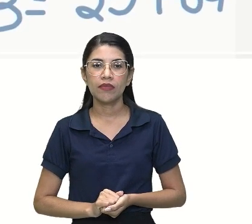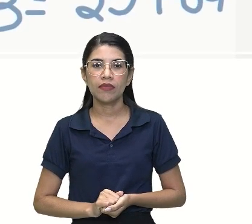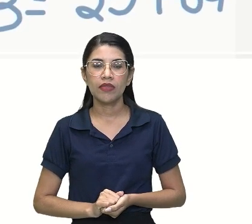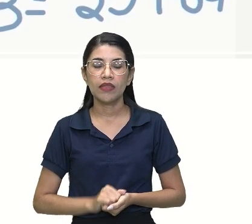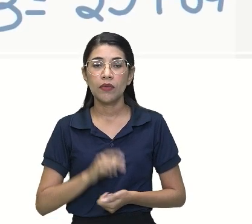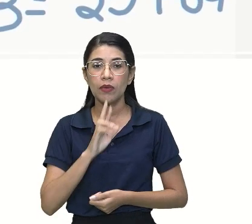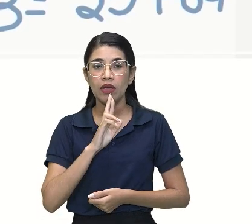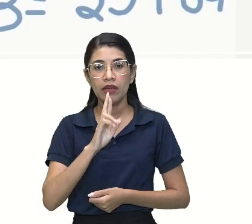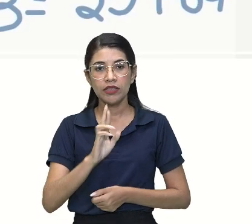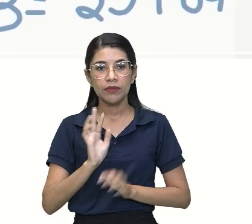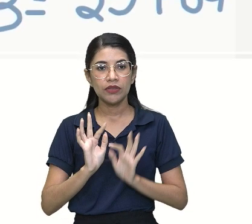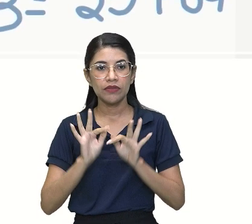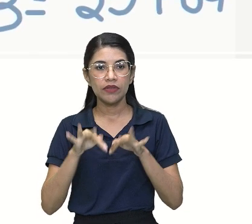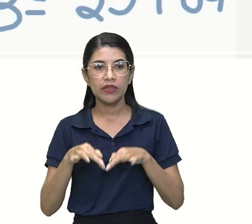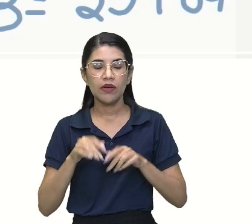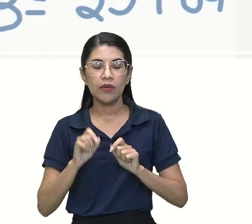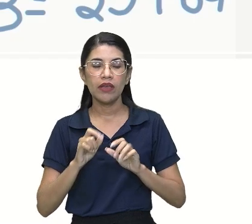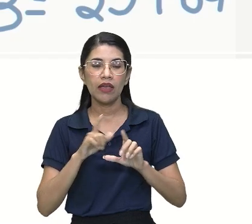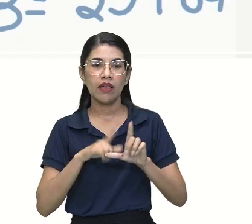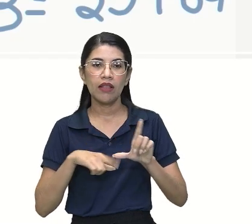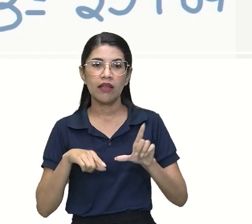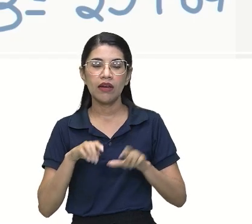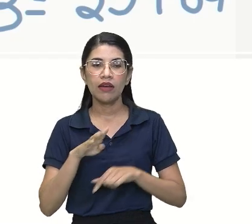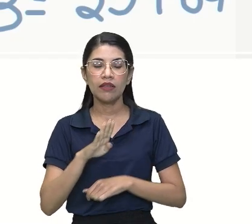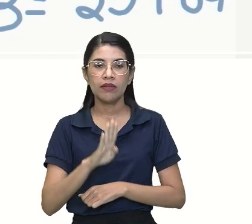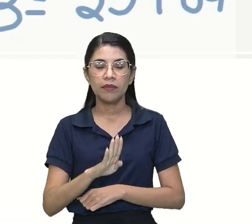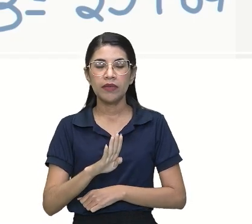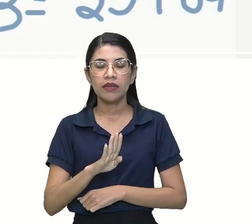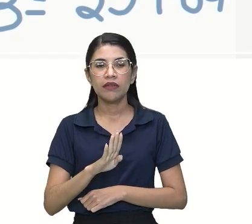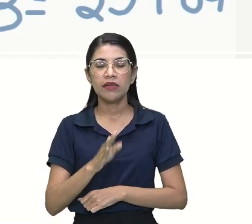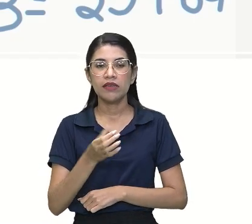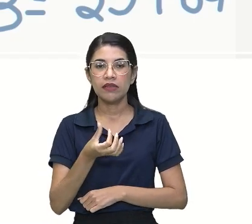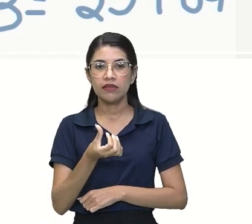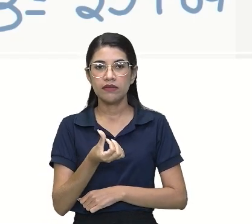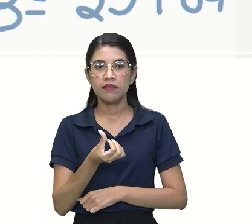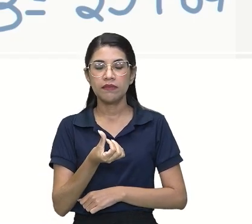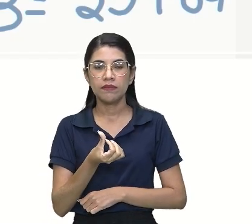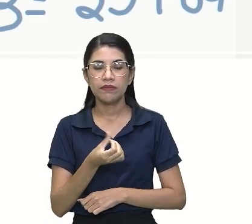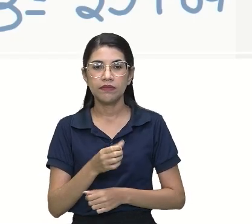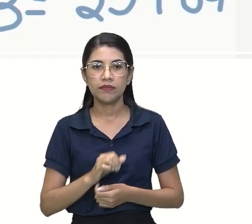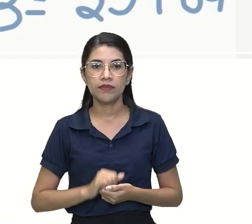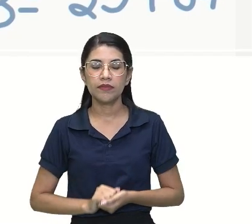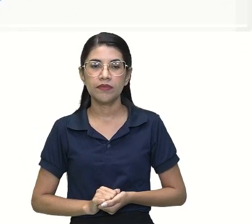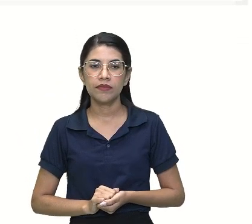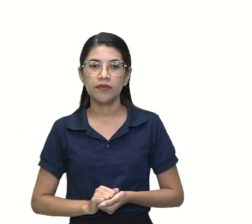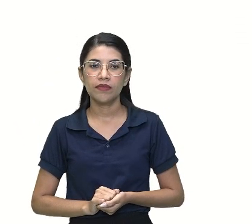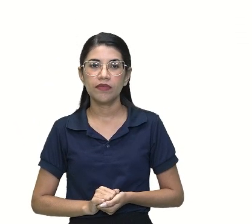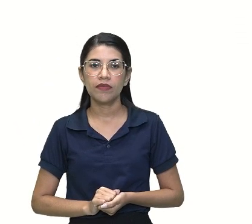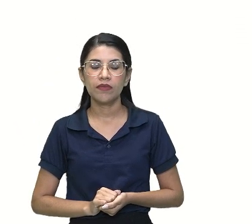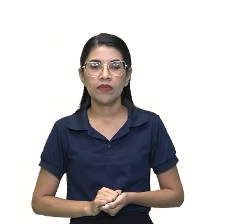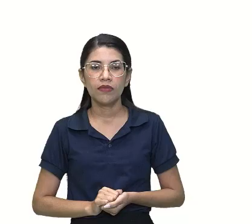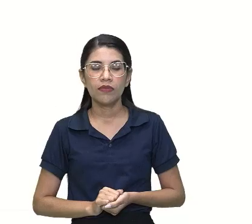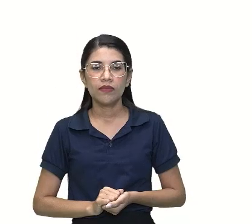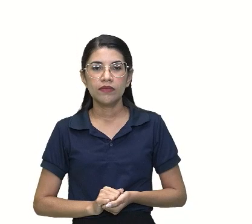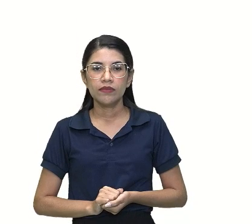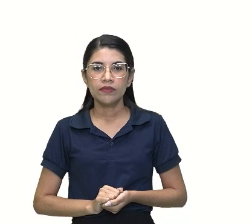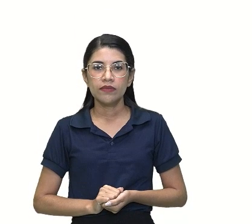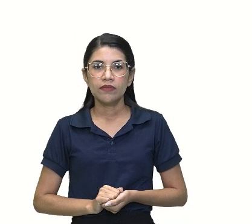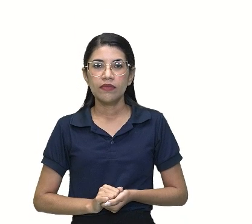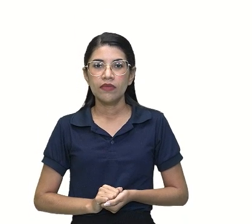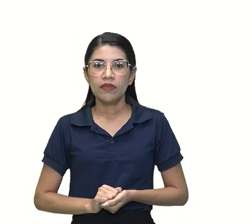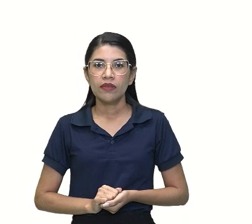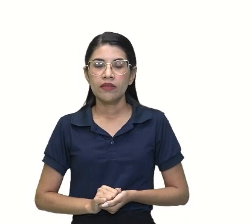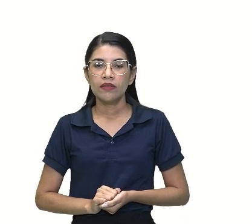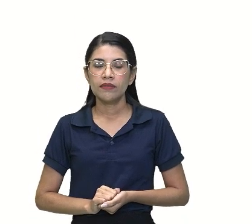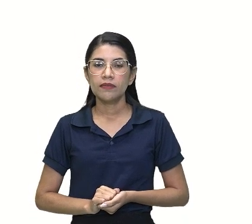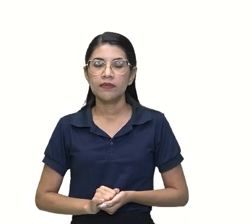resposta aqui, nesse exemplo, vai ser a alternativa B. A medida do raio é igual a 6, tá?